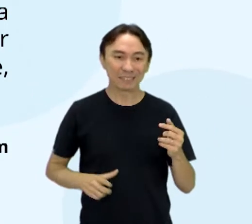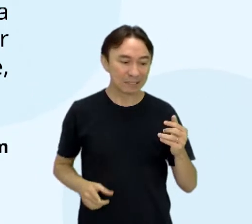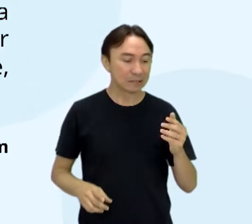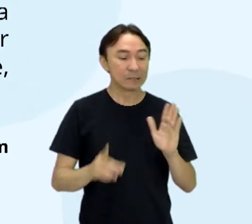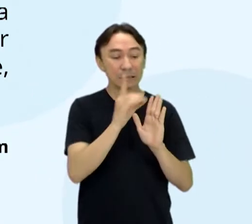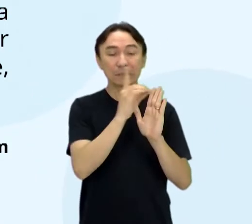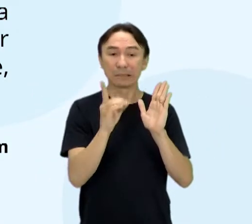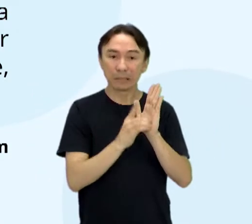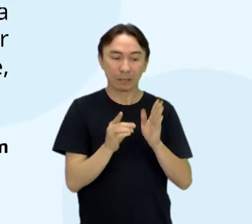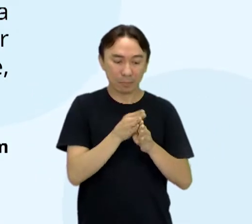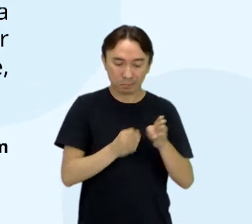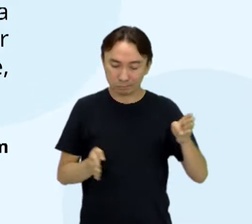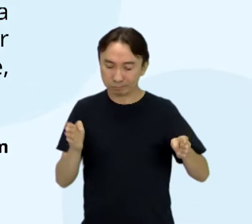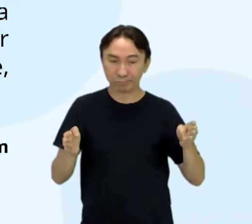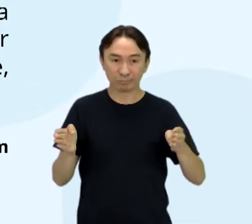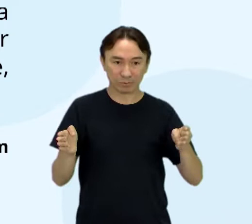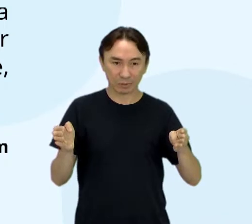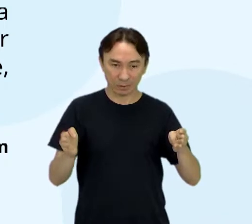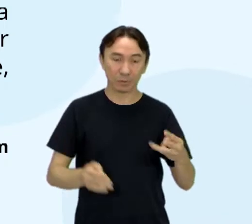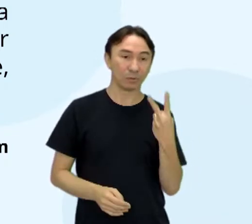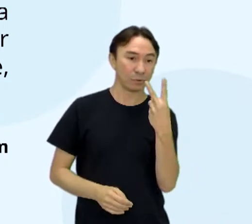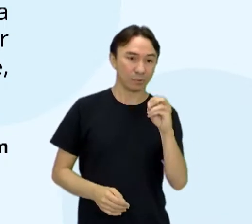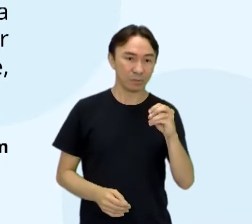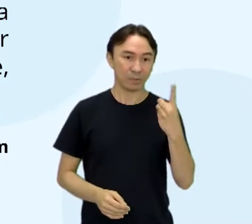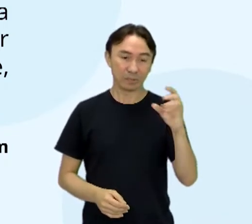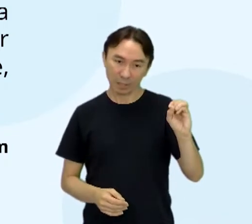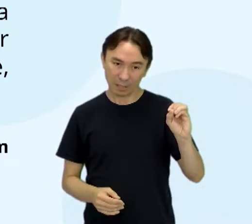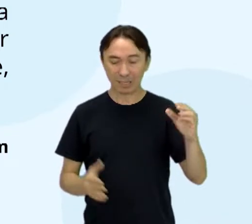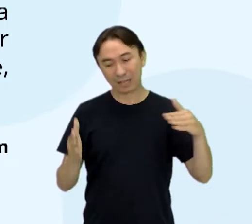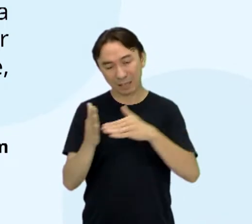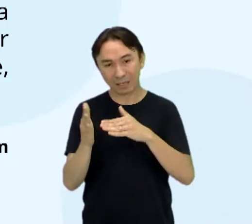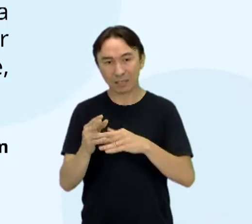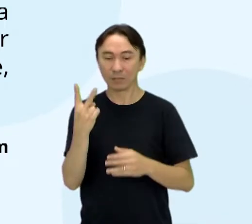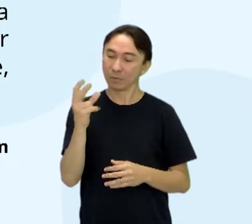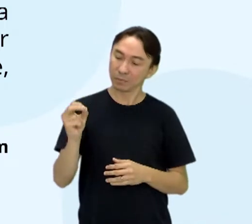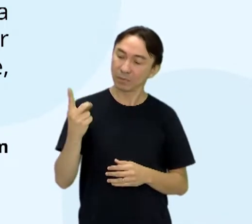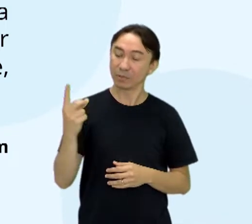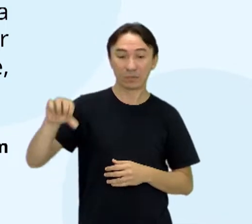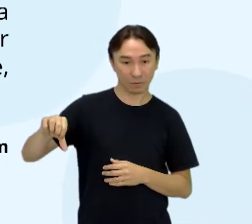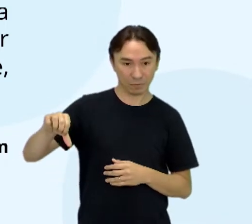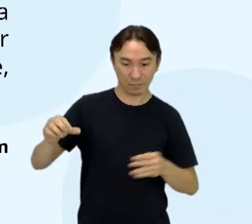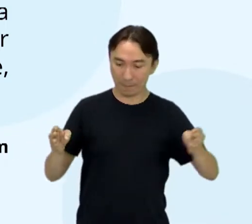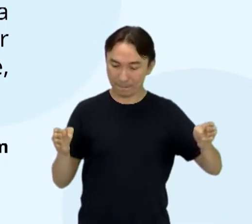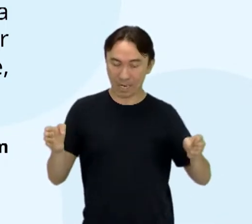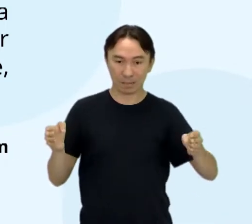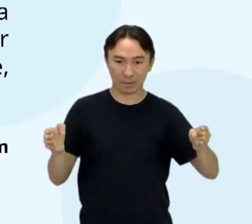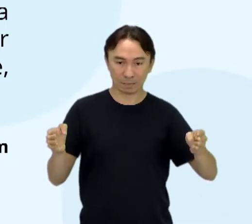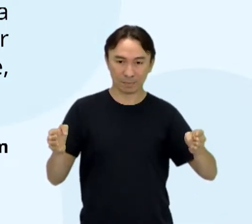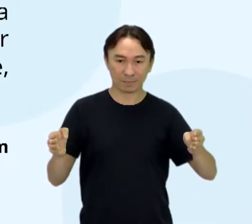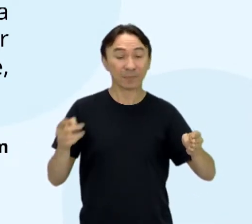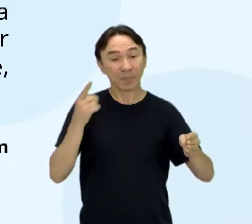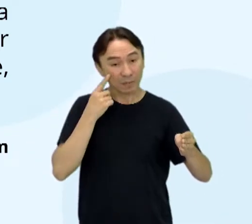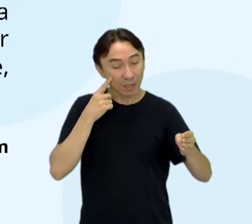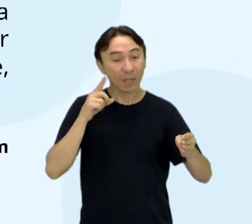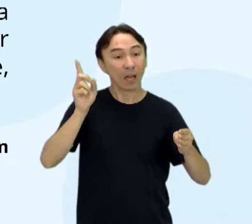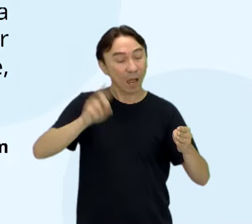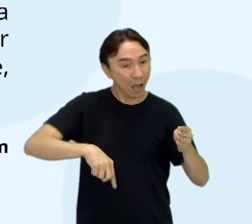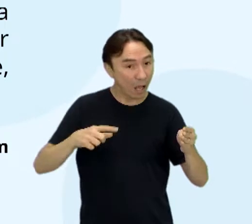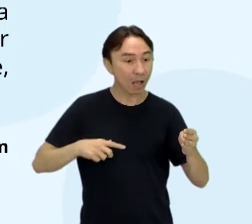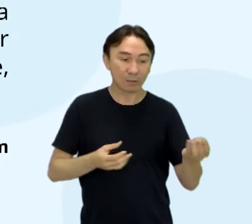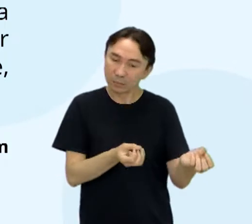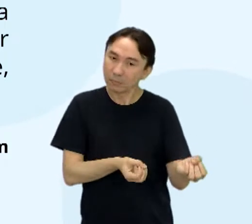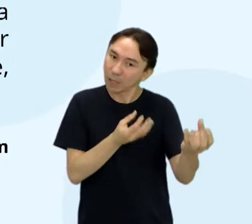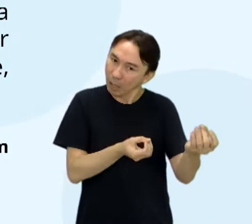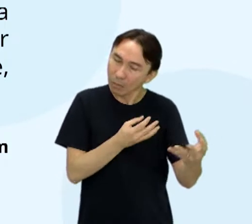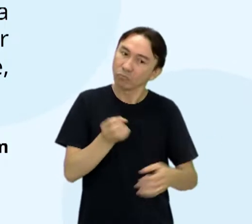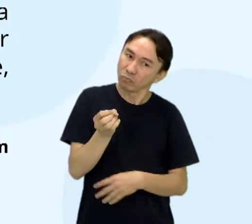reais, tá? A década em questão aí é de 2010 até 2019, tá? Perceba que são dados recentes, tá ok?